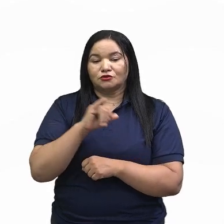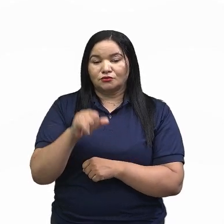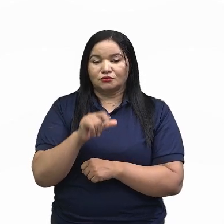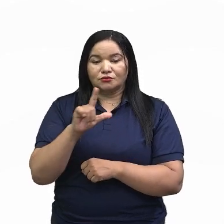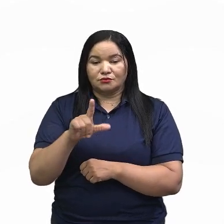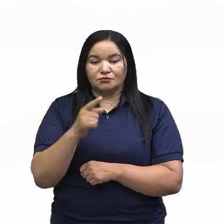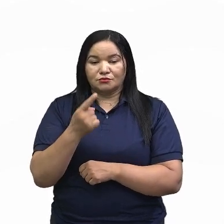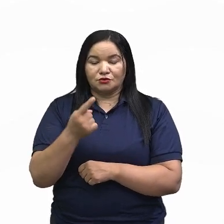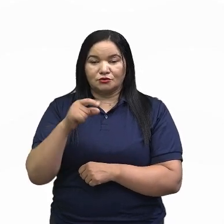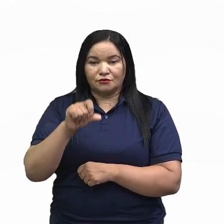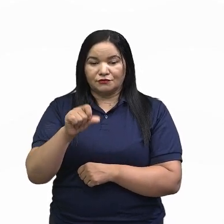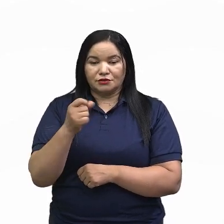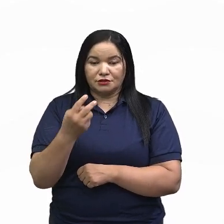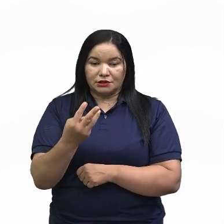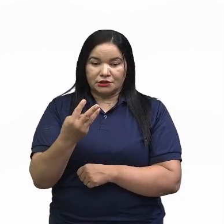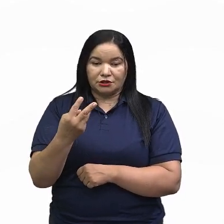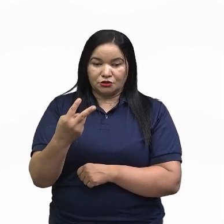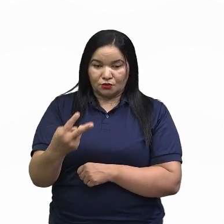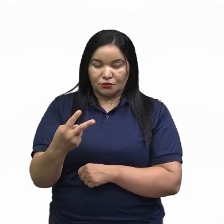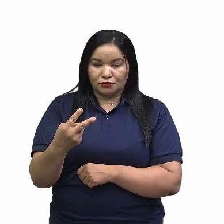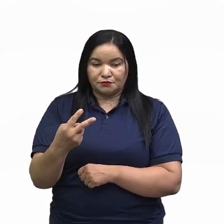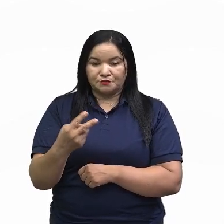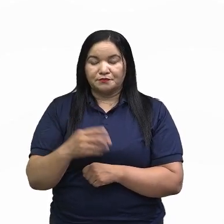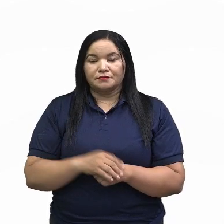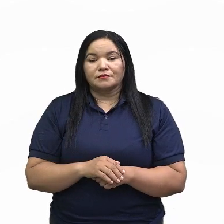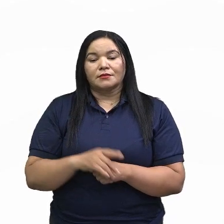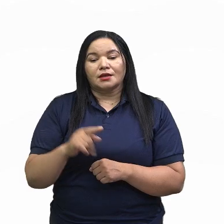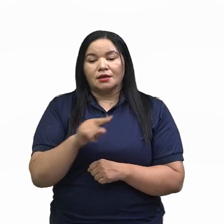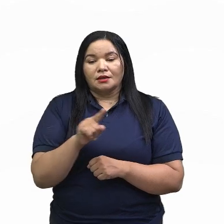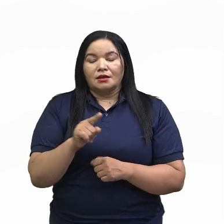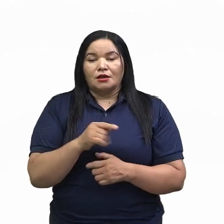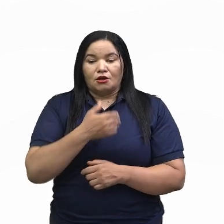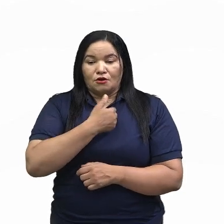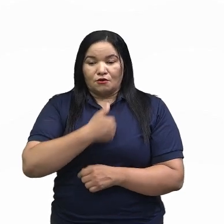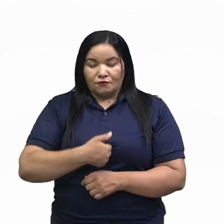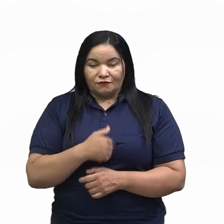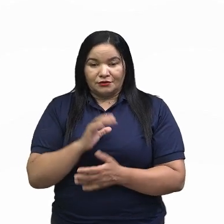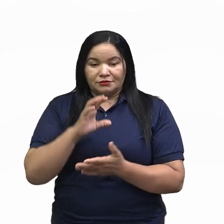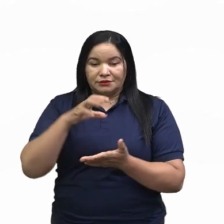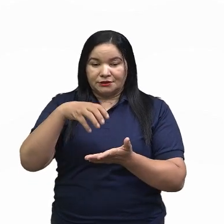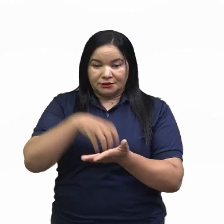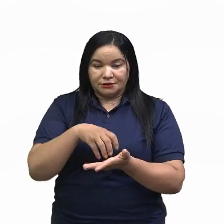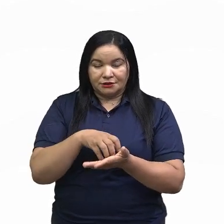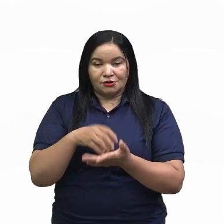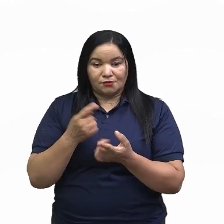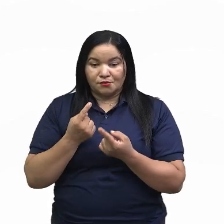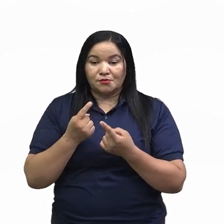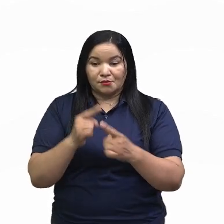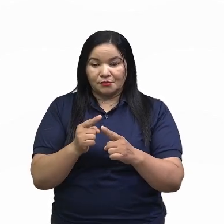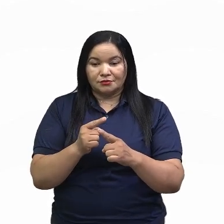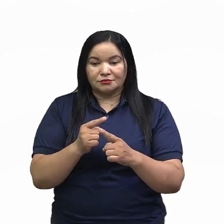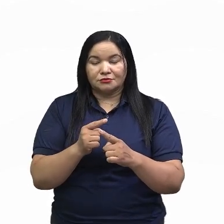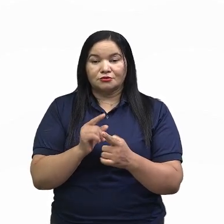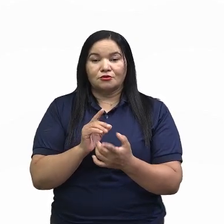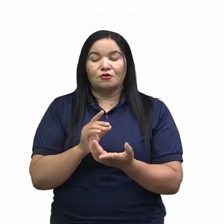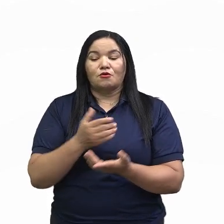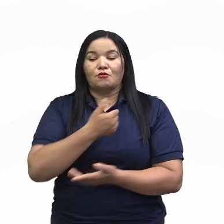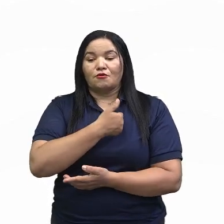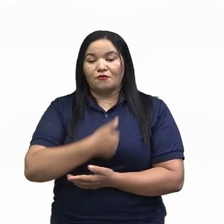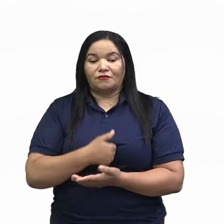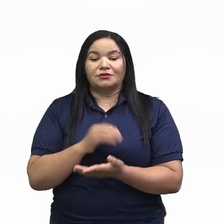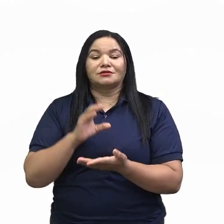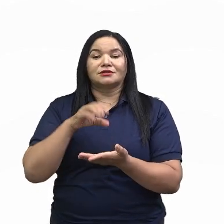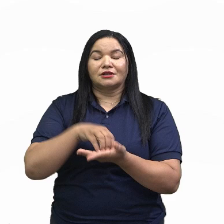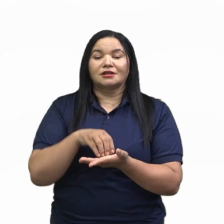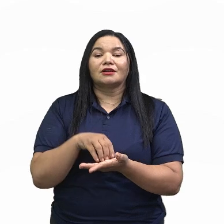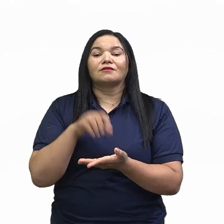32. Foram duramente reprimidos pelo governo central, né? Aqui você entende governo central como o